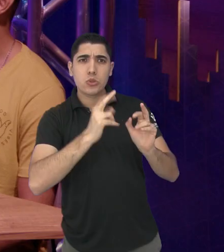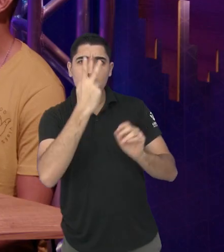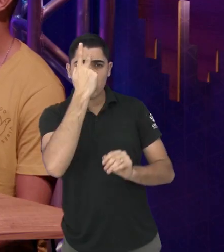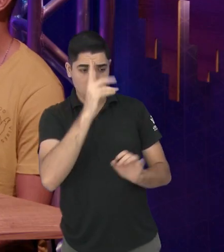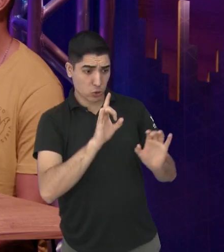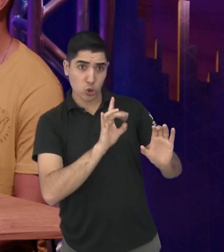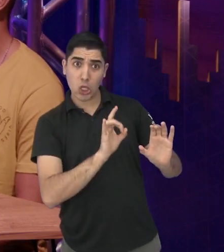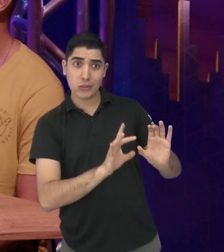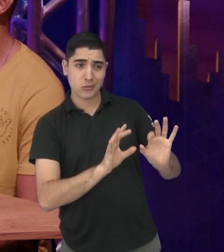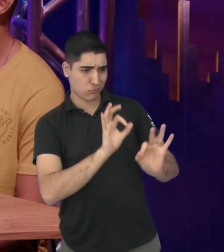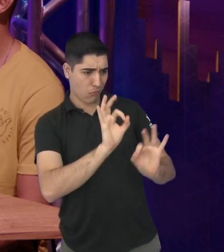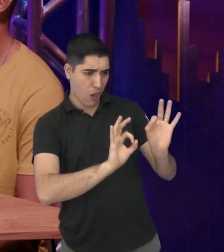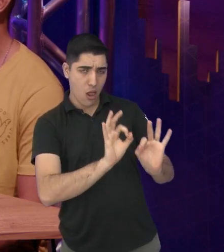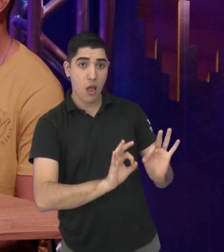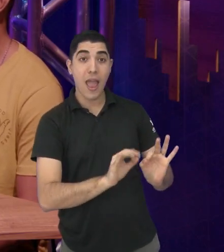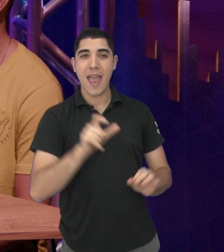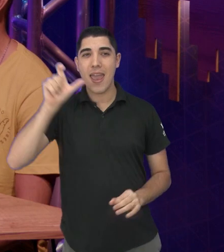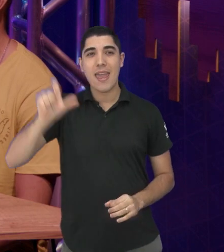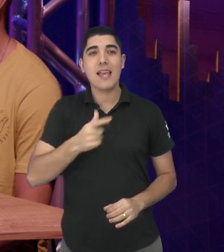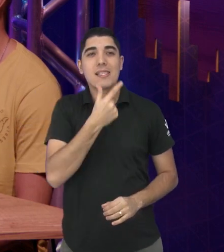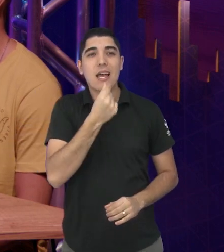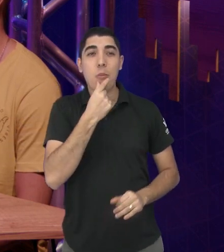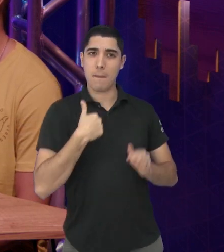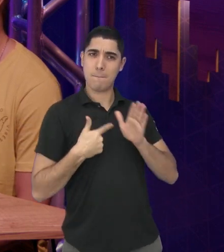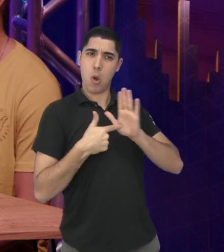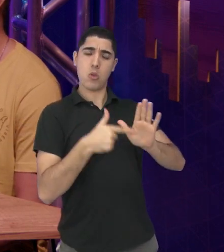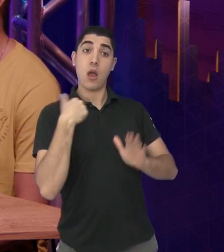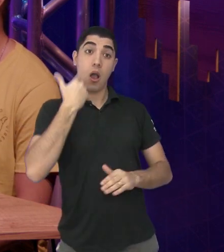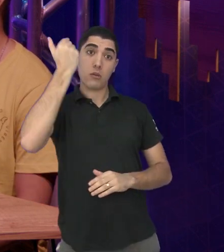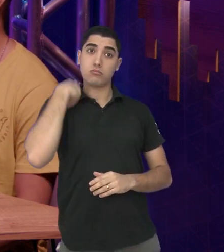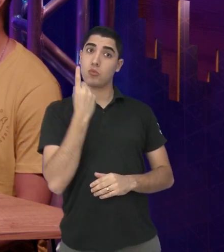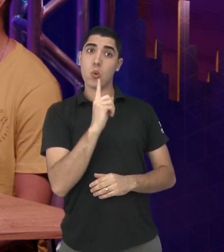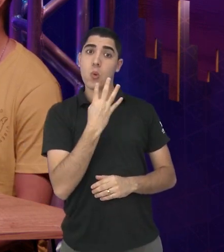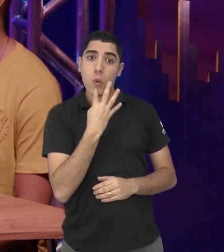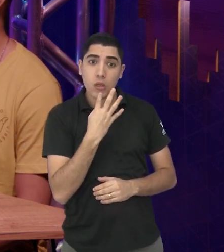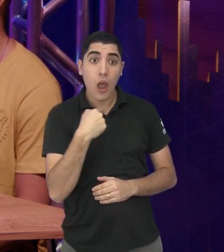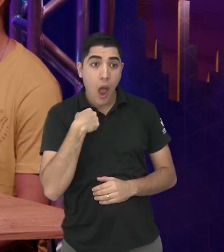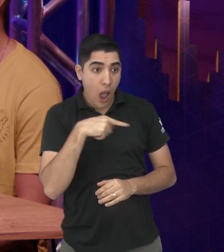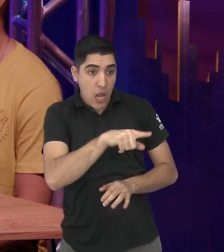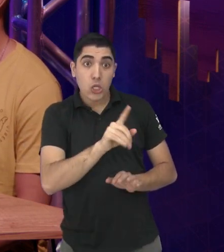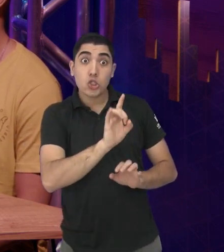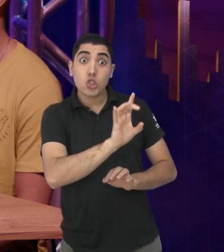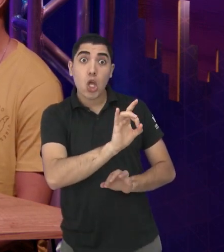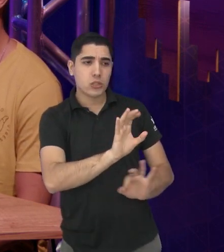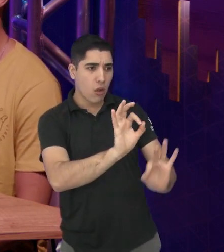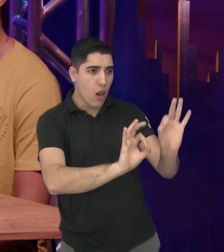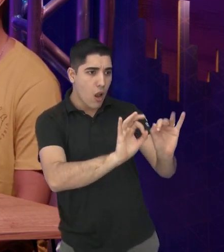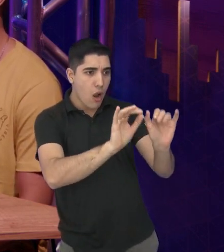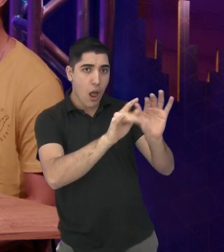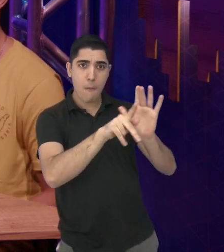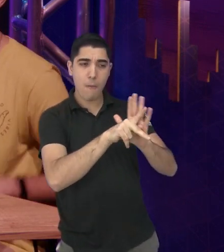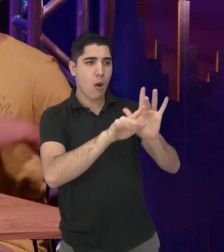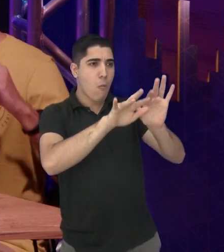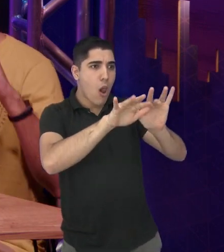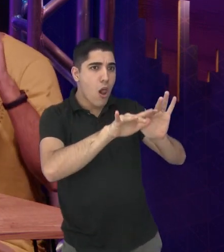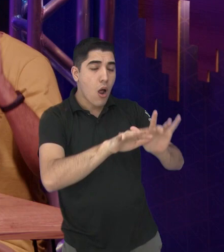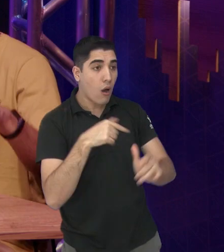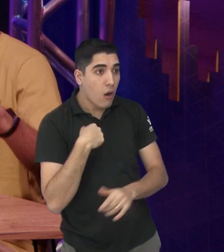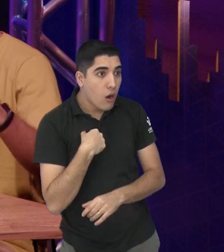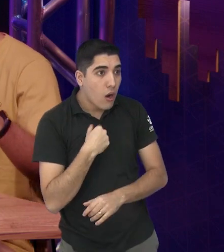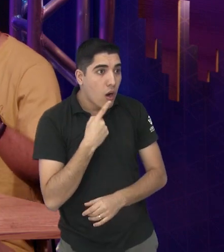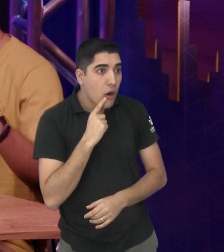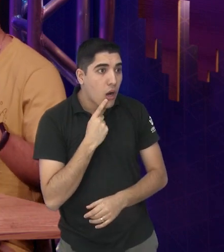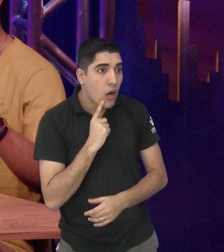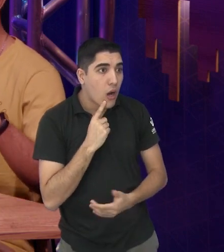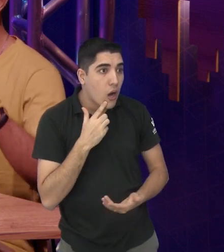Samu que me mostrou o ChatGPT e tudo que ele faz eu fico: meu Deus! Impressionante, galera. Eu